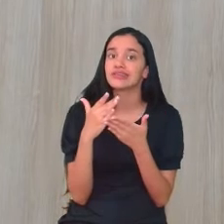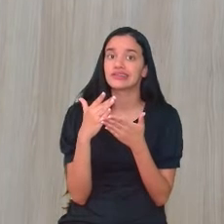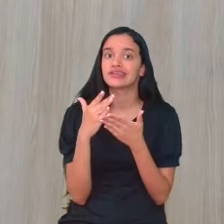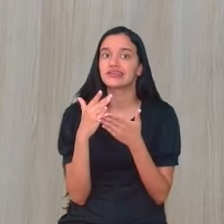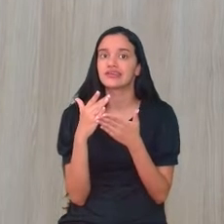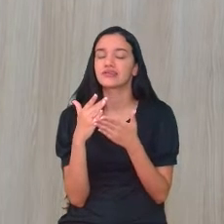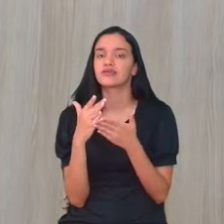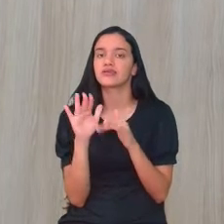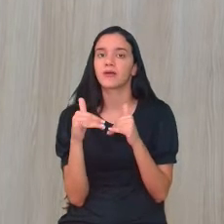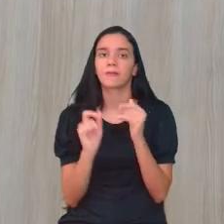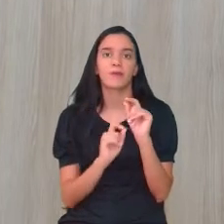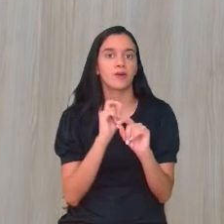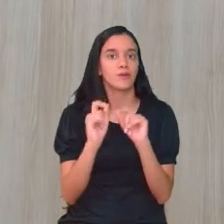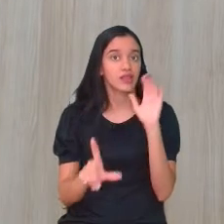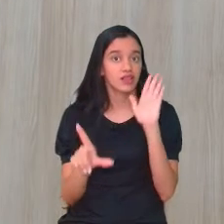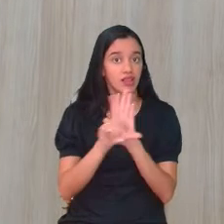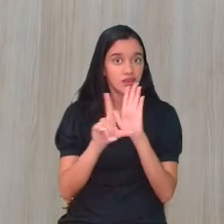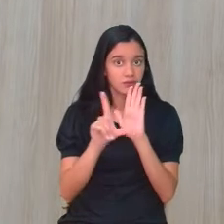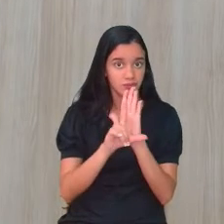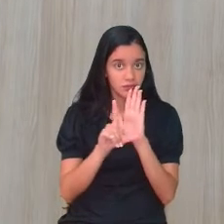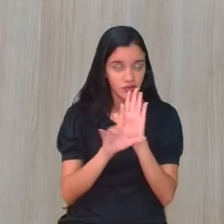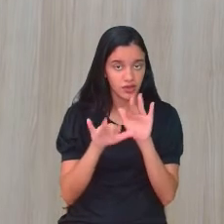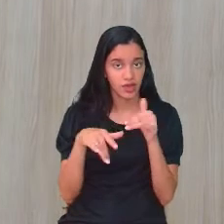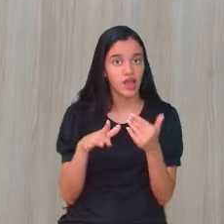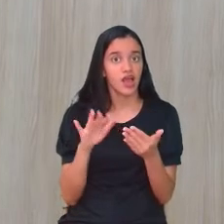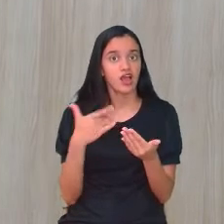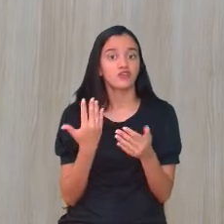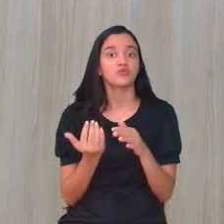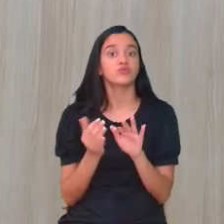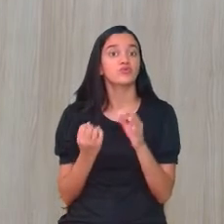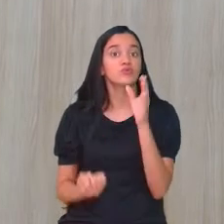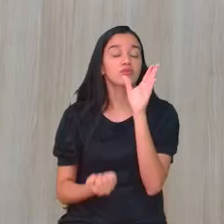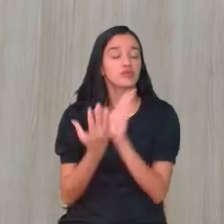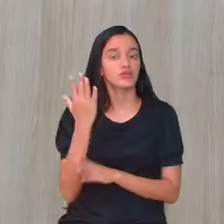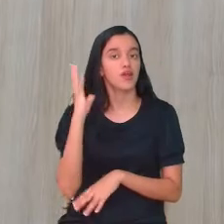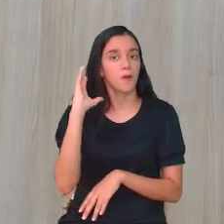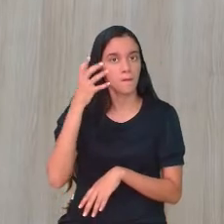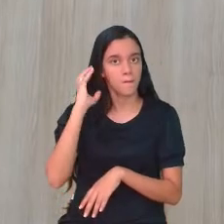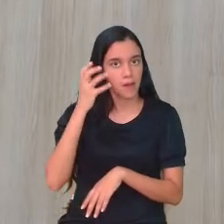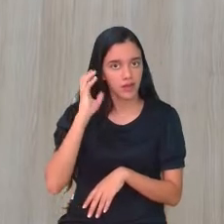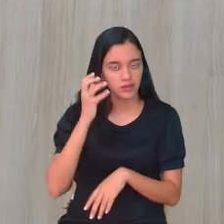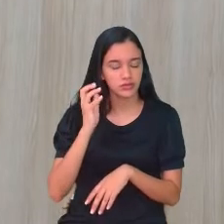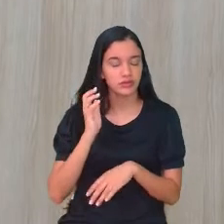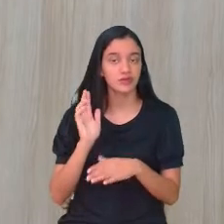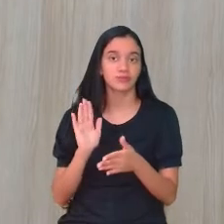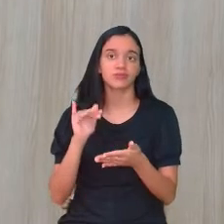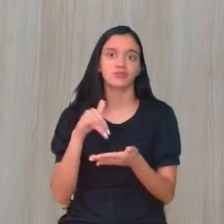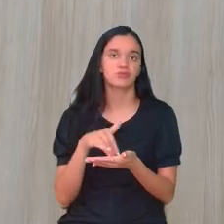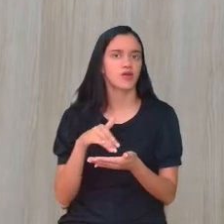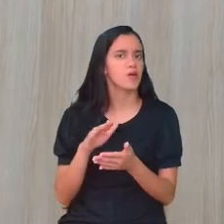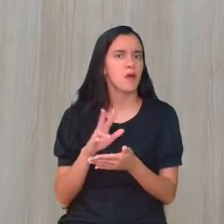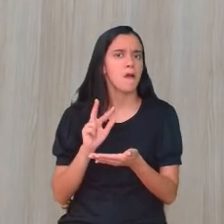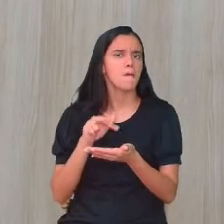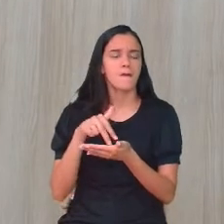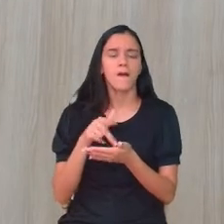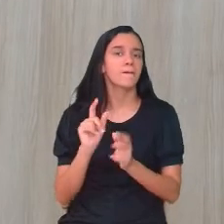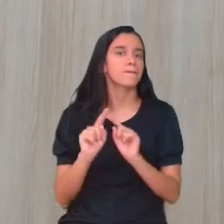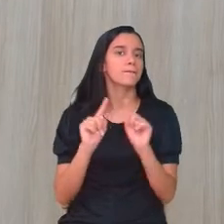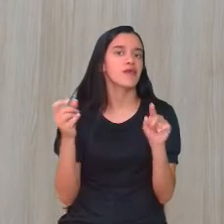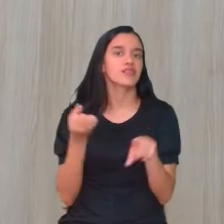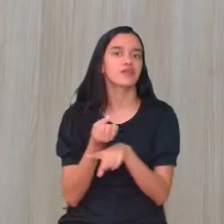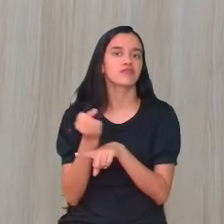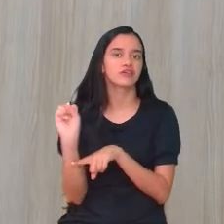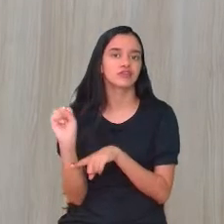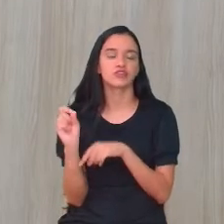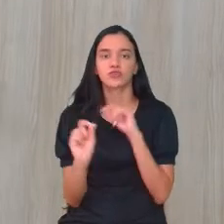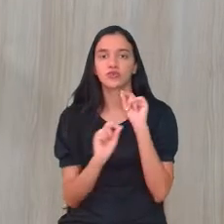da questão da legalidade, ou seja, o legal era o quê? Formar um partido e concorrer. Entram, mas o que é que eles defendem? Uma